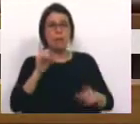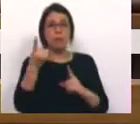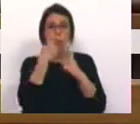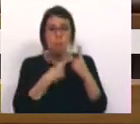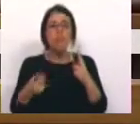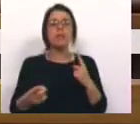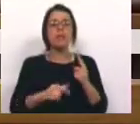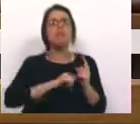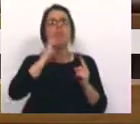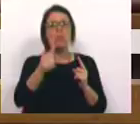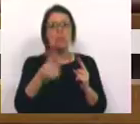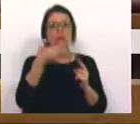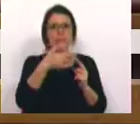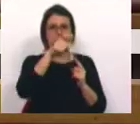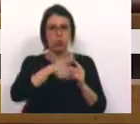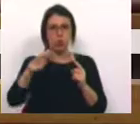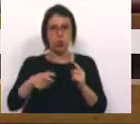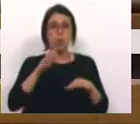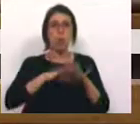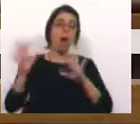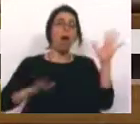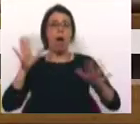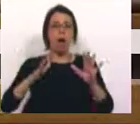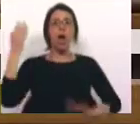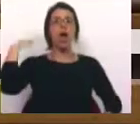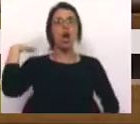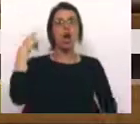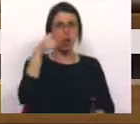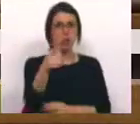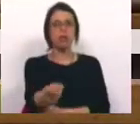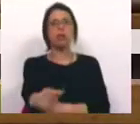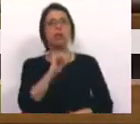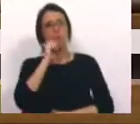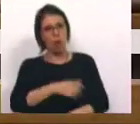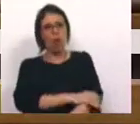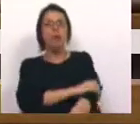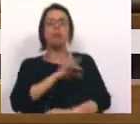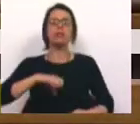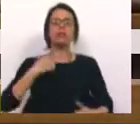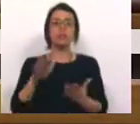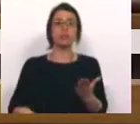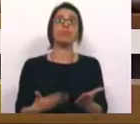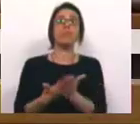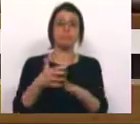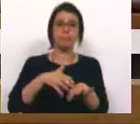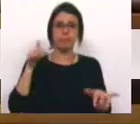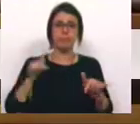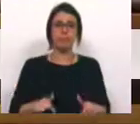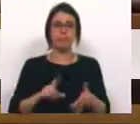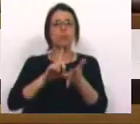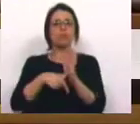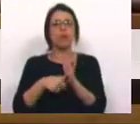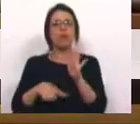numa semana morreram 7 pessoas por afogamento na costa da Caparica, os Verdes apresentaram ao Parlamento